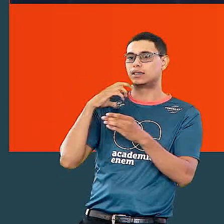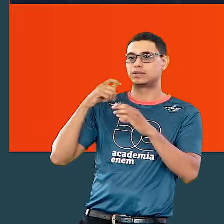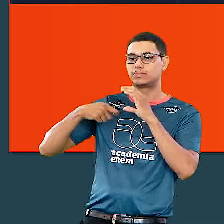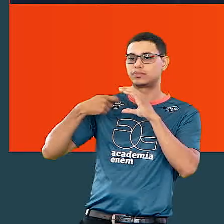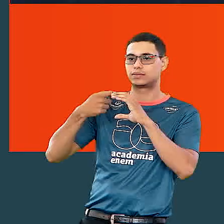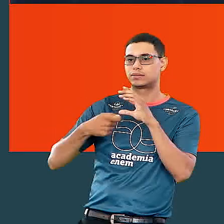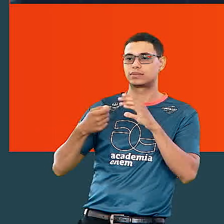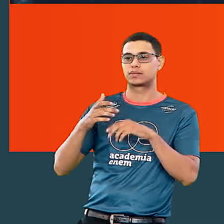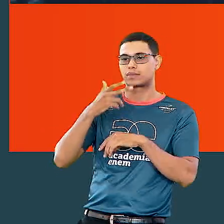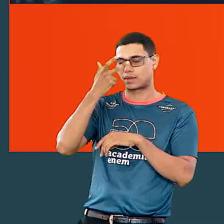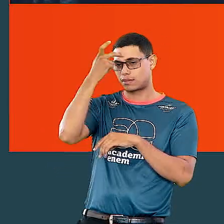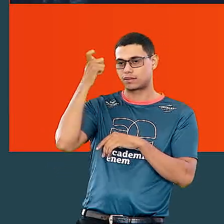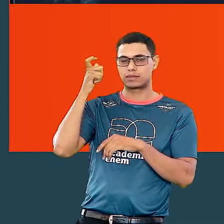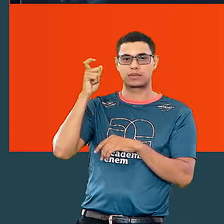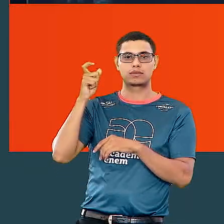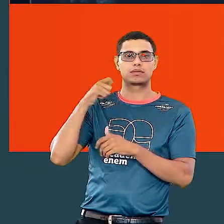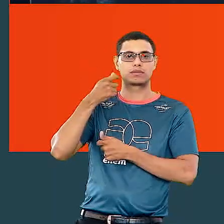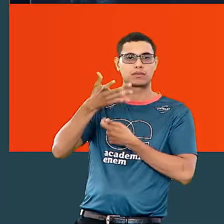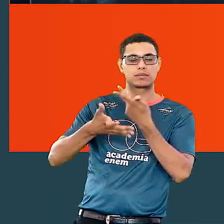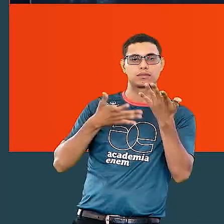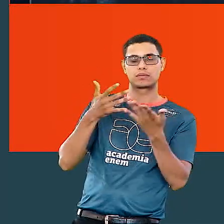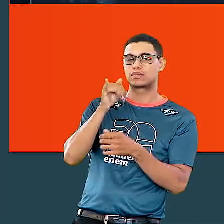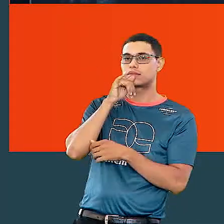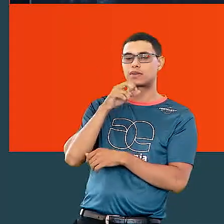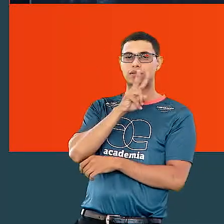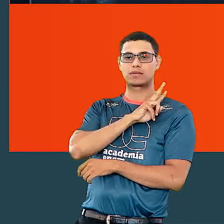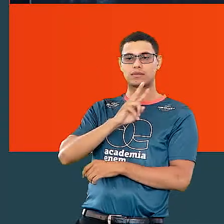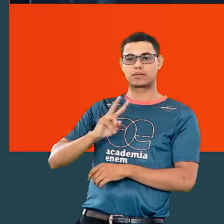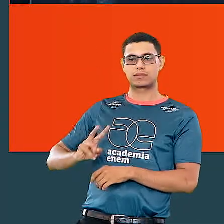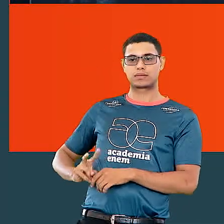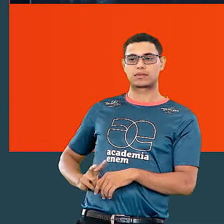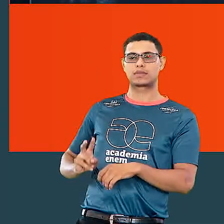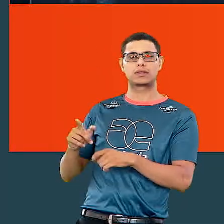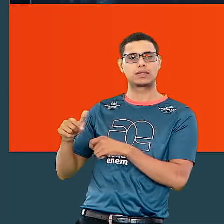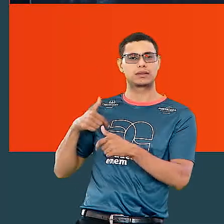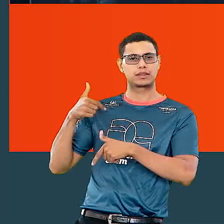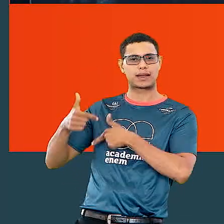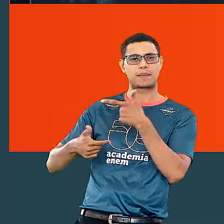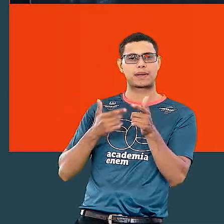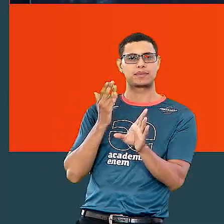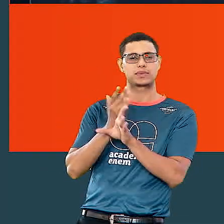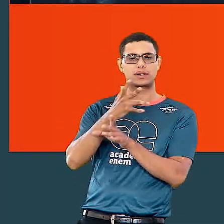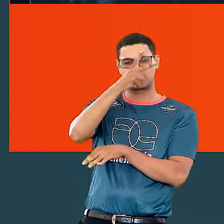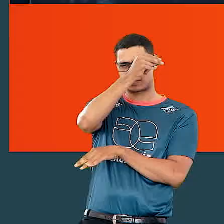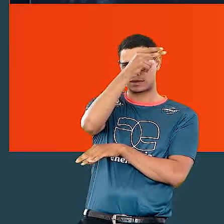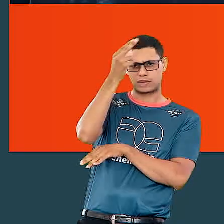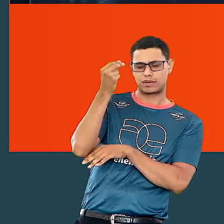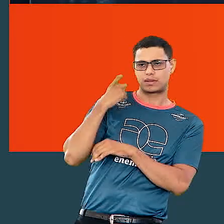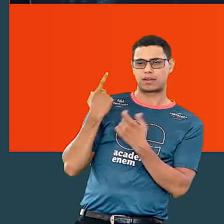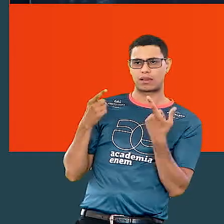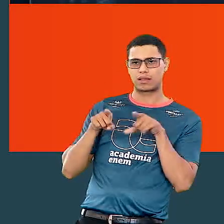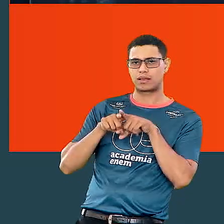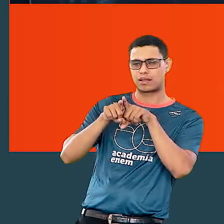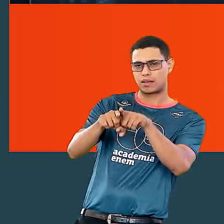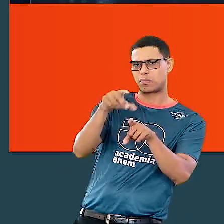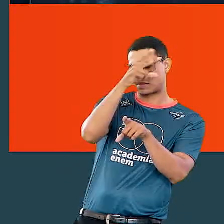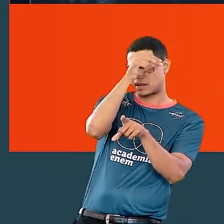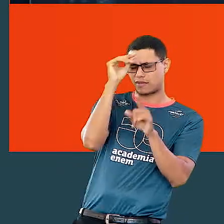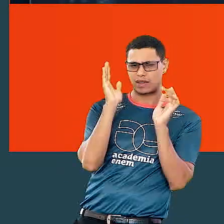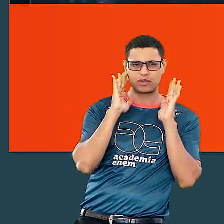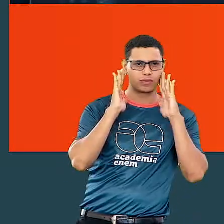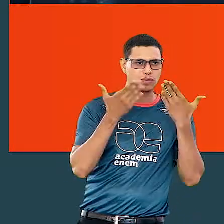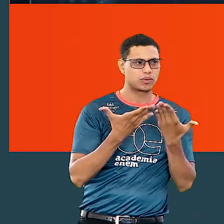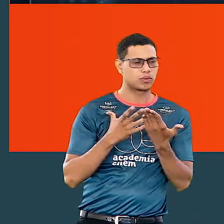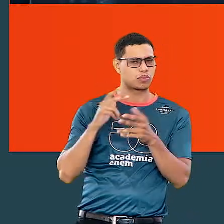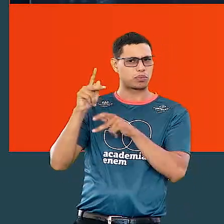dias, que era a negada falando: olha, vereador, o pessoal está dizendo que você só trabalha para o prefeito, que o senhor só quer saber do prefeito e que não quer saber do povo.